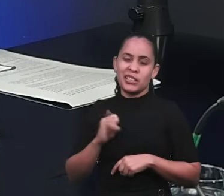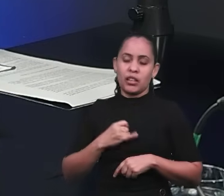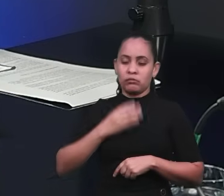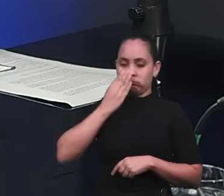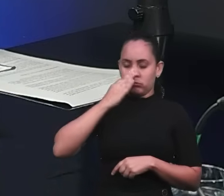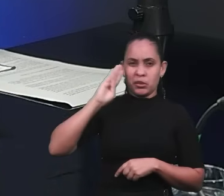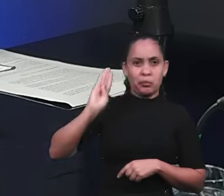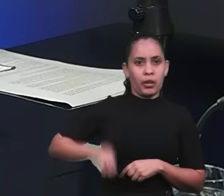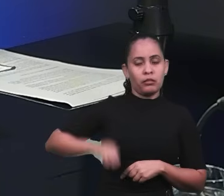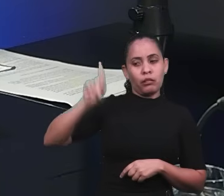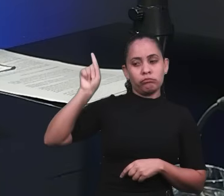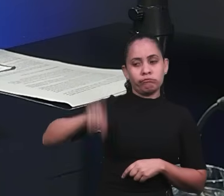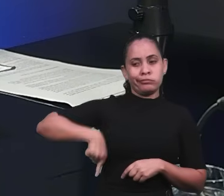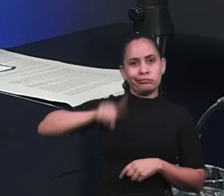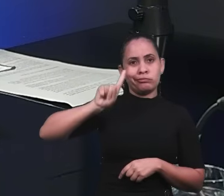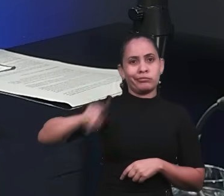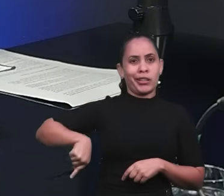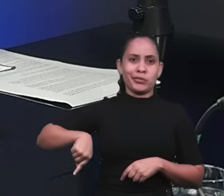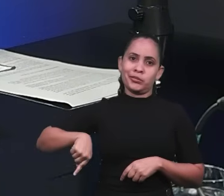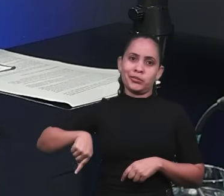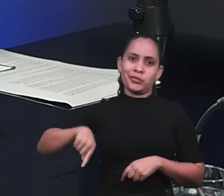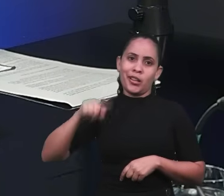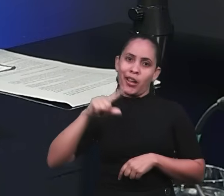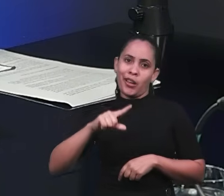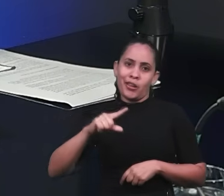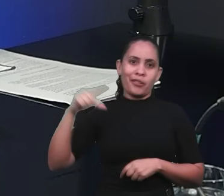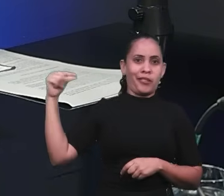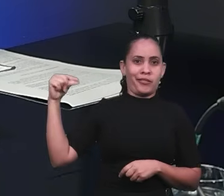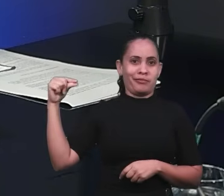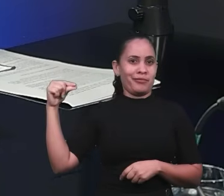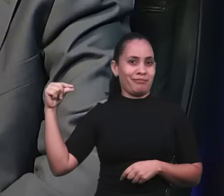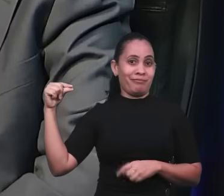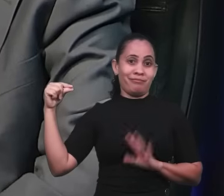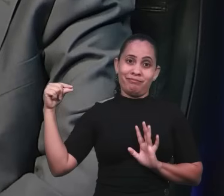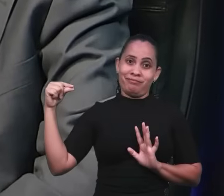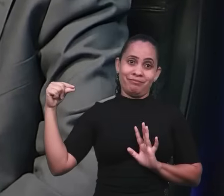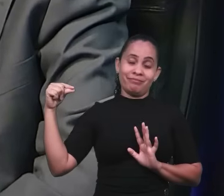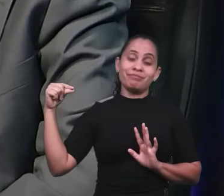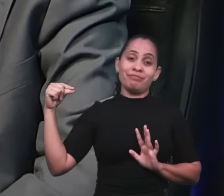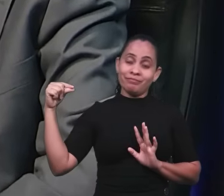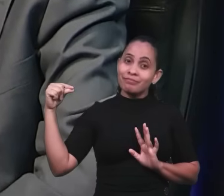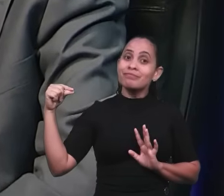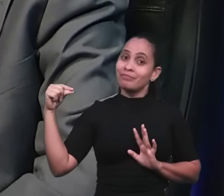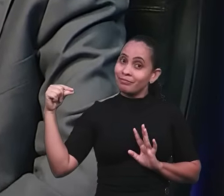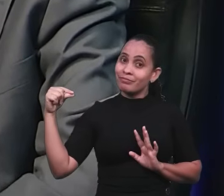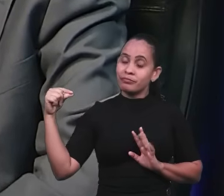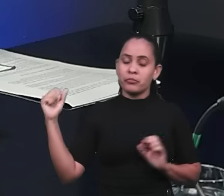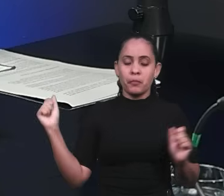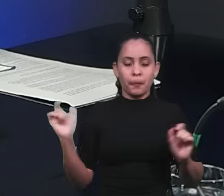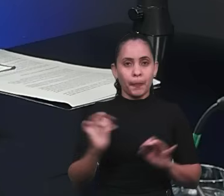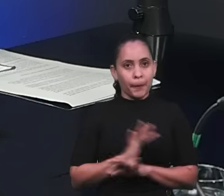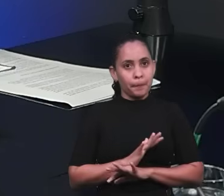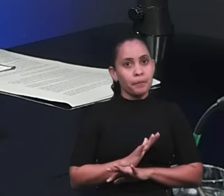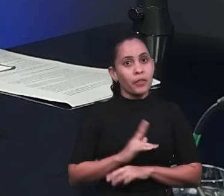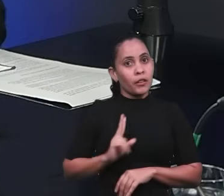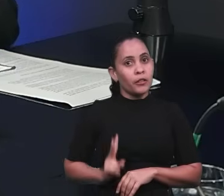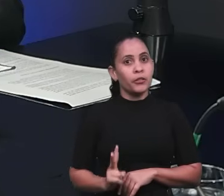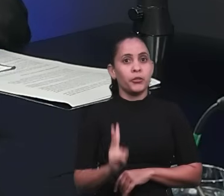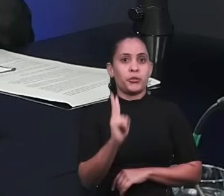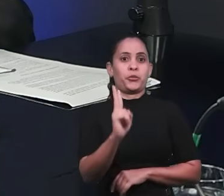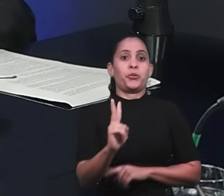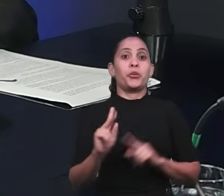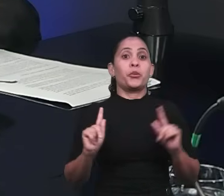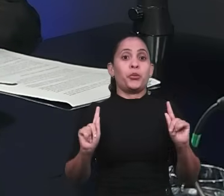está anulando também a eleição de Deus na sua vida. Muito bom. Glória a Deus. E a partir daí,